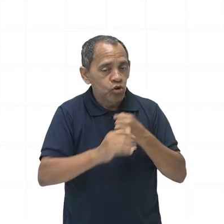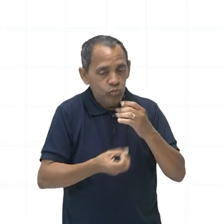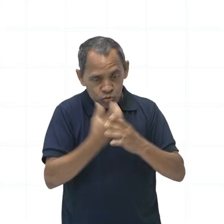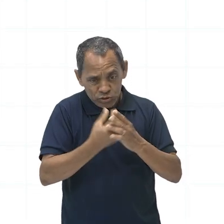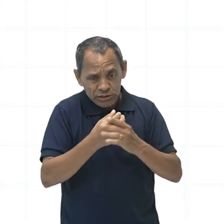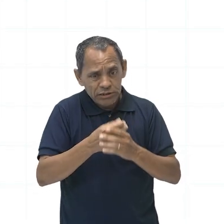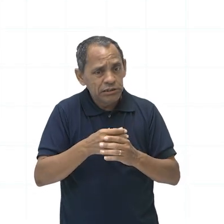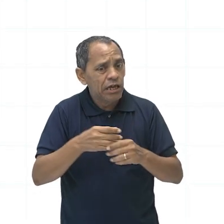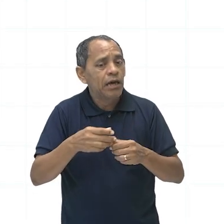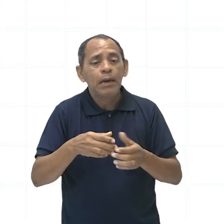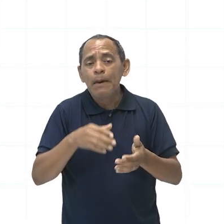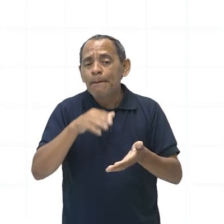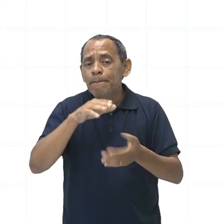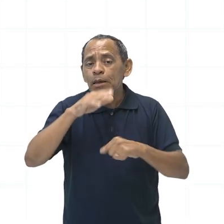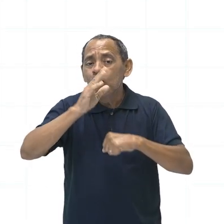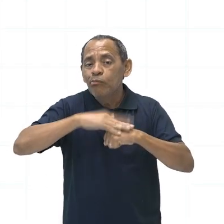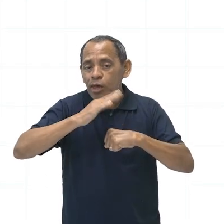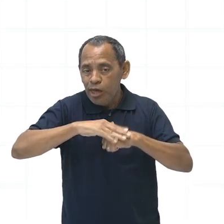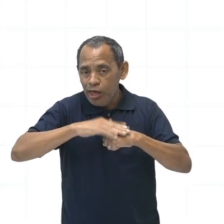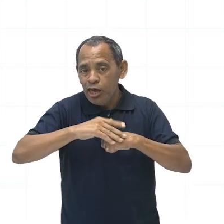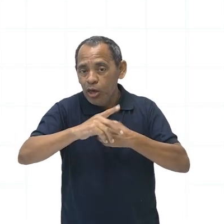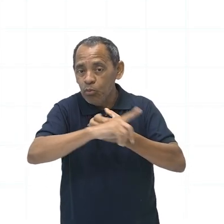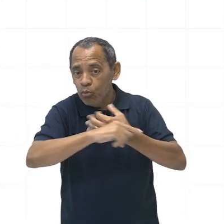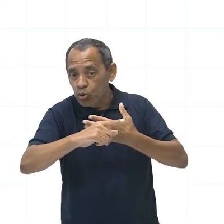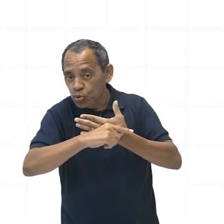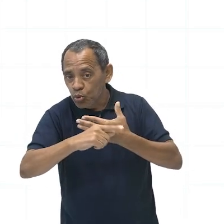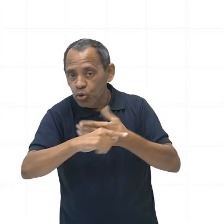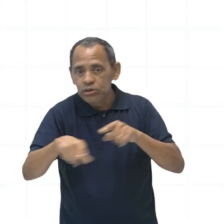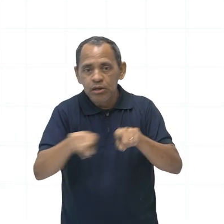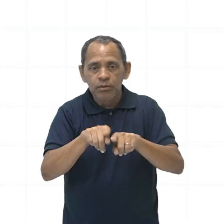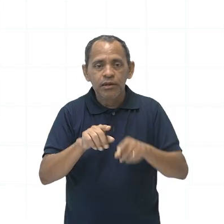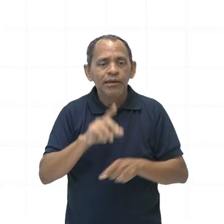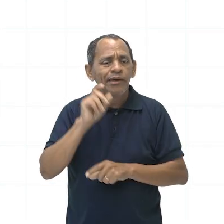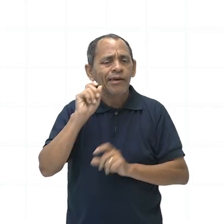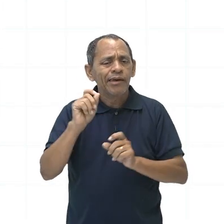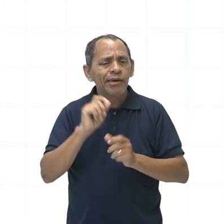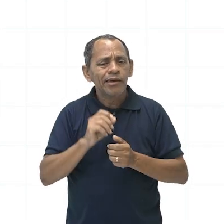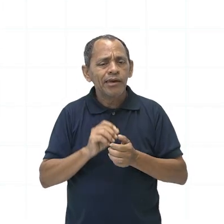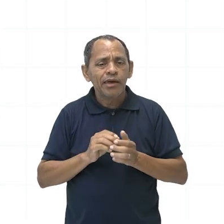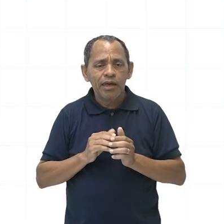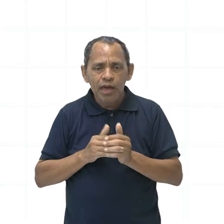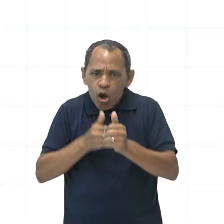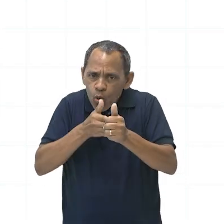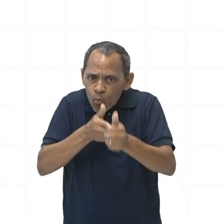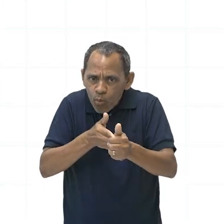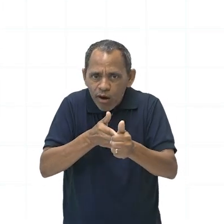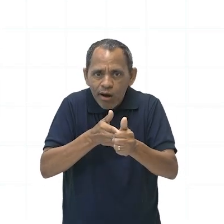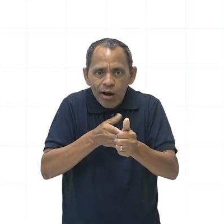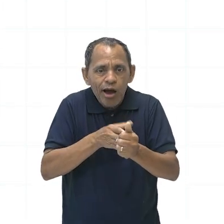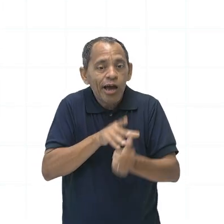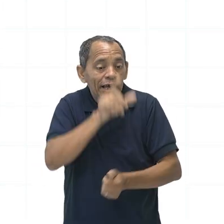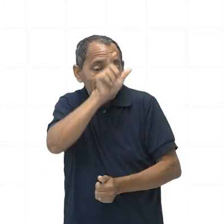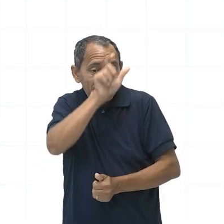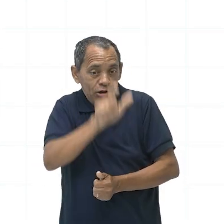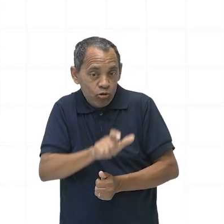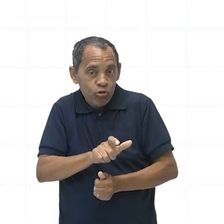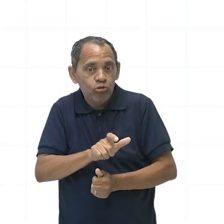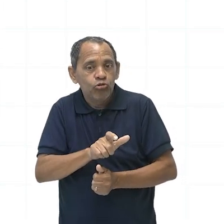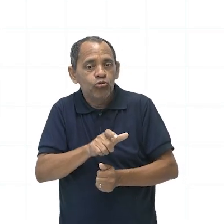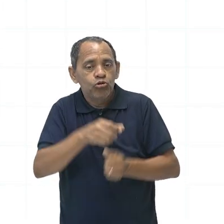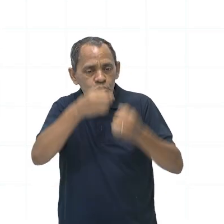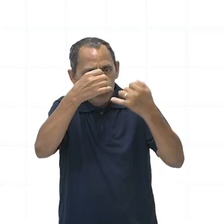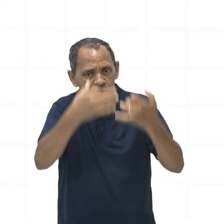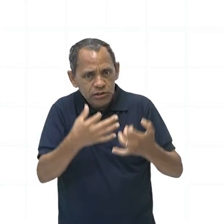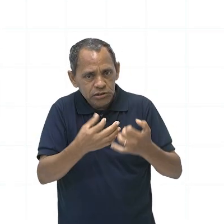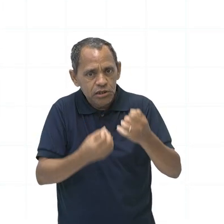pessoa, pela mesma historiadora. Então, quem acompanhou essa coluna já meio que sabia o que esperar, né? São as